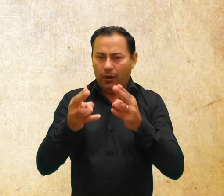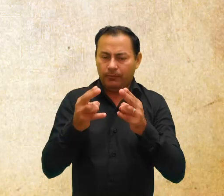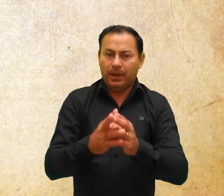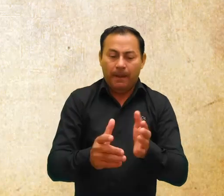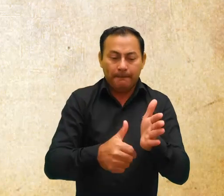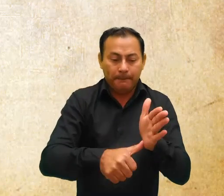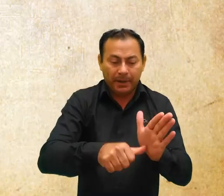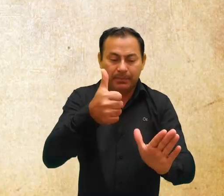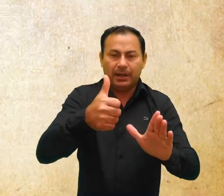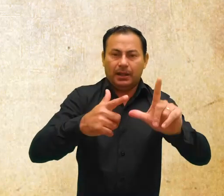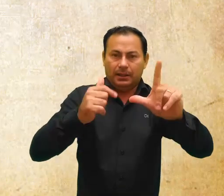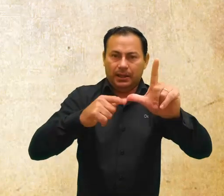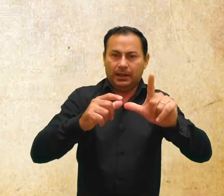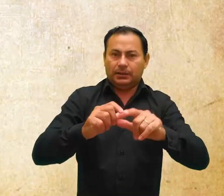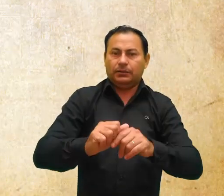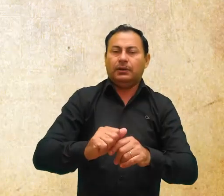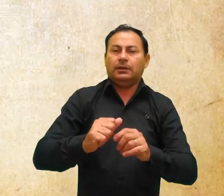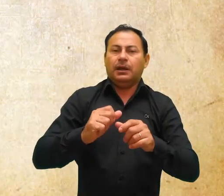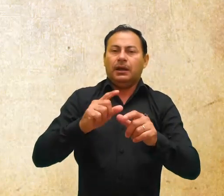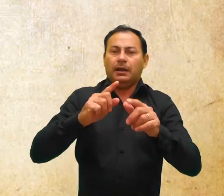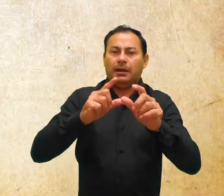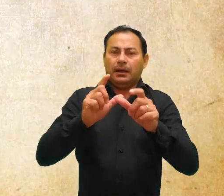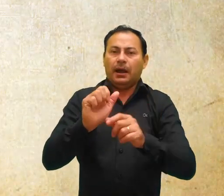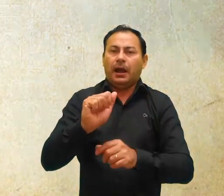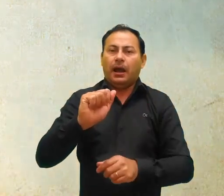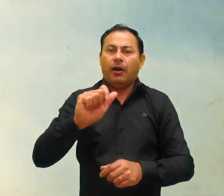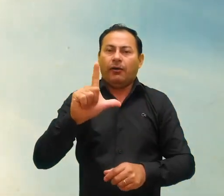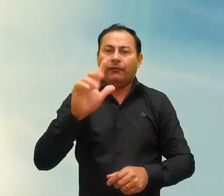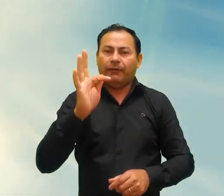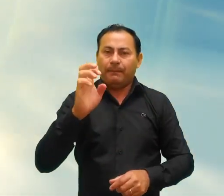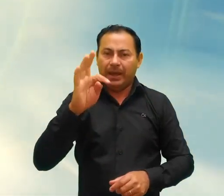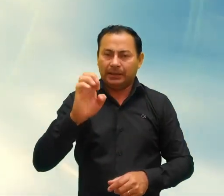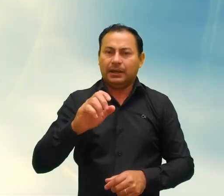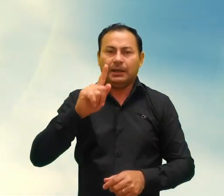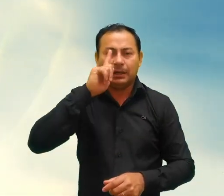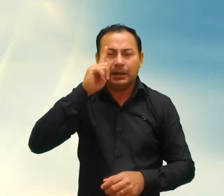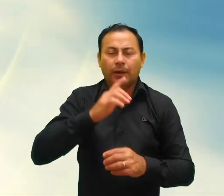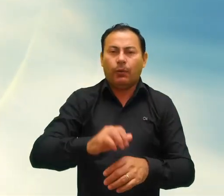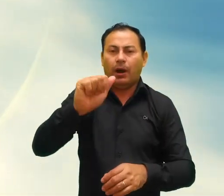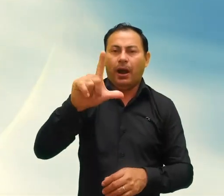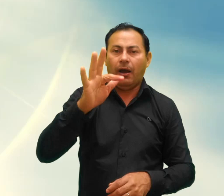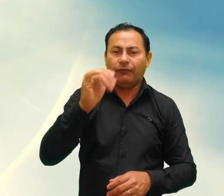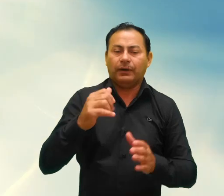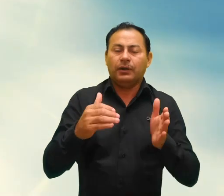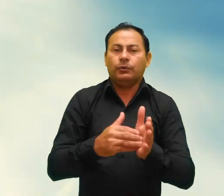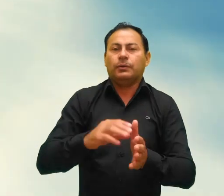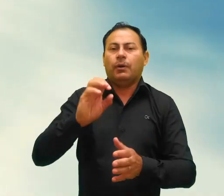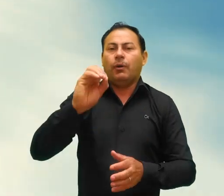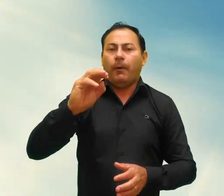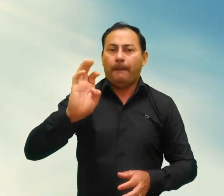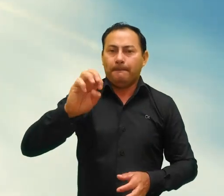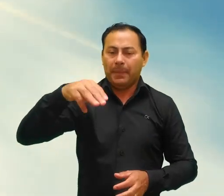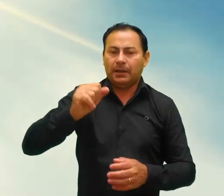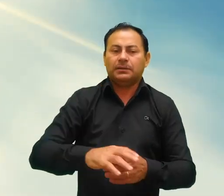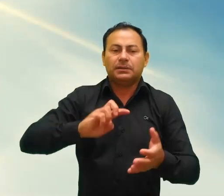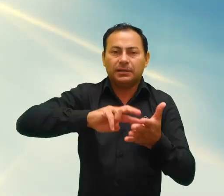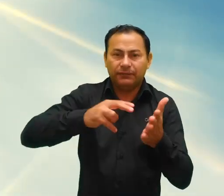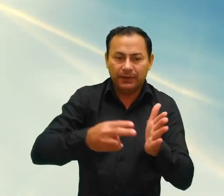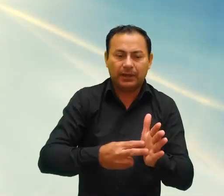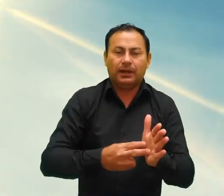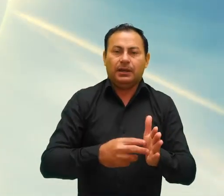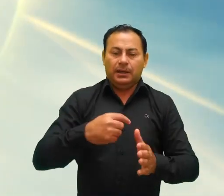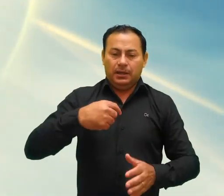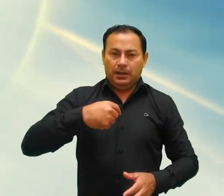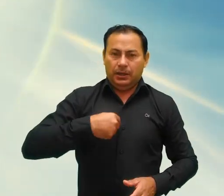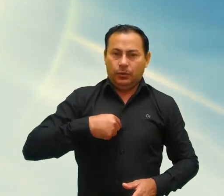A primeira letra do alfabeto grego é o Alfa e a última o Ômega. Portanto, dizer "Eu sou o Alfa e o Ômega"